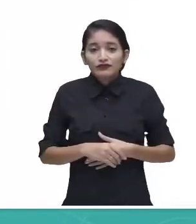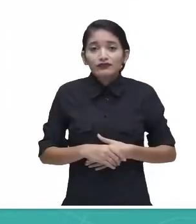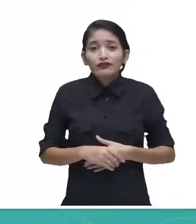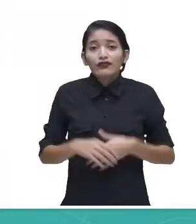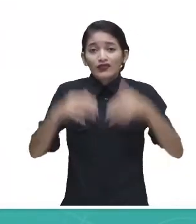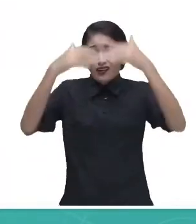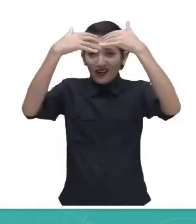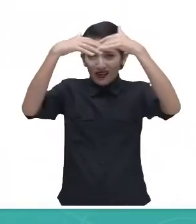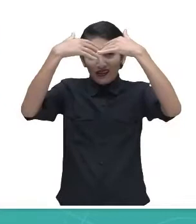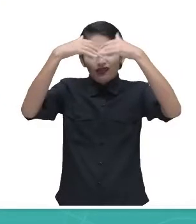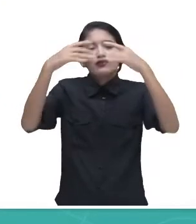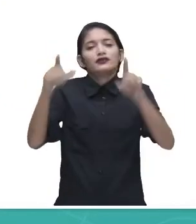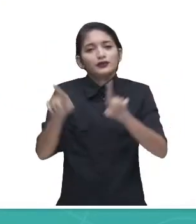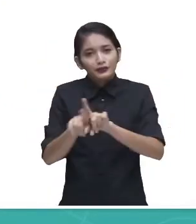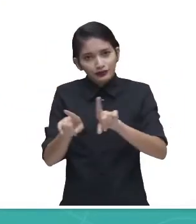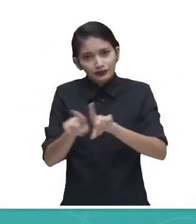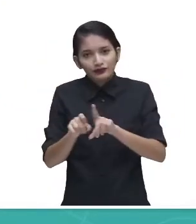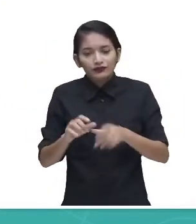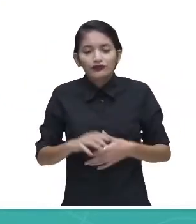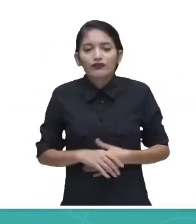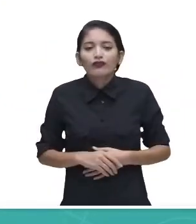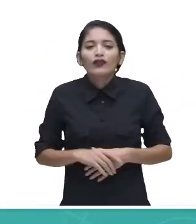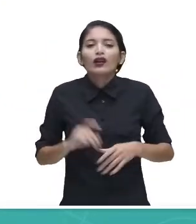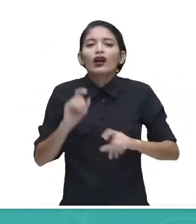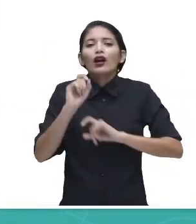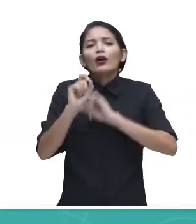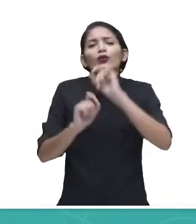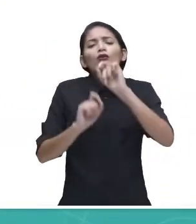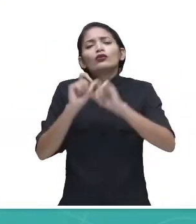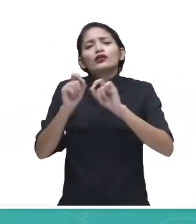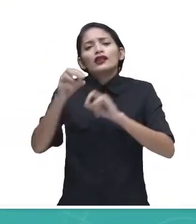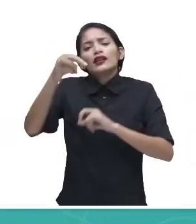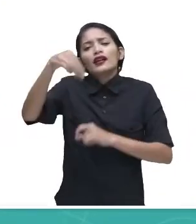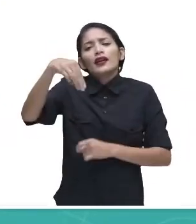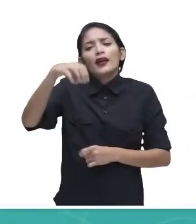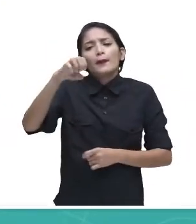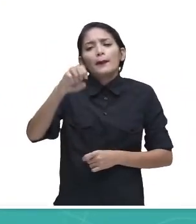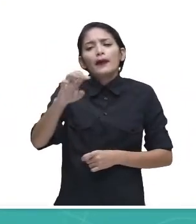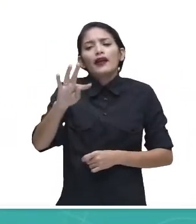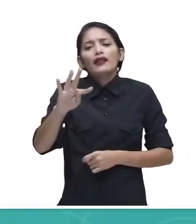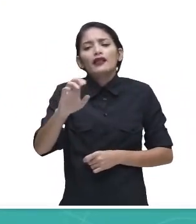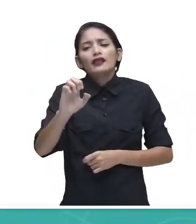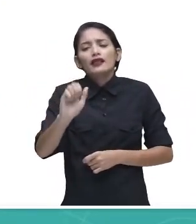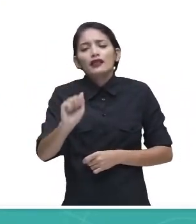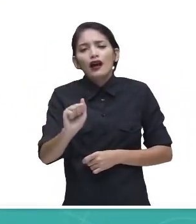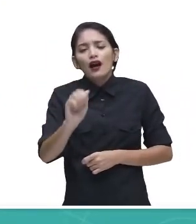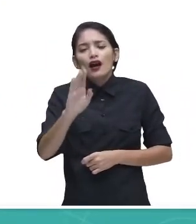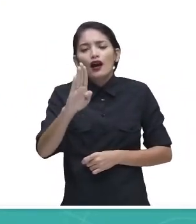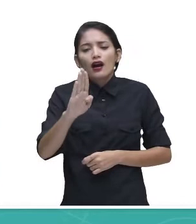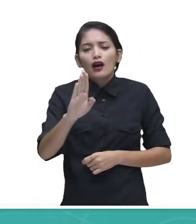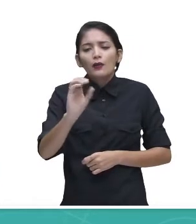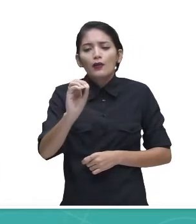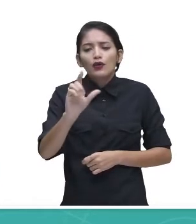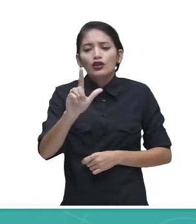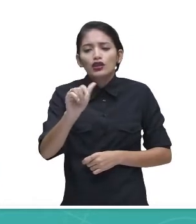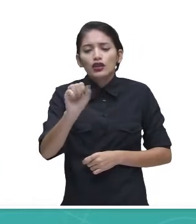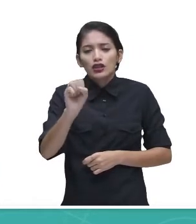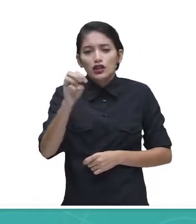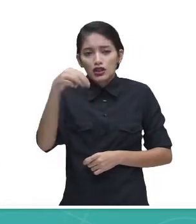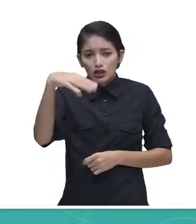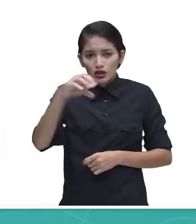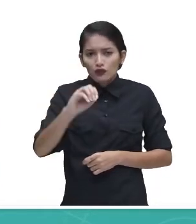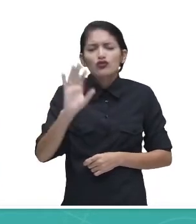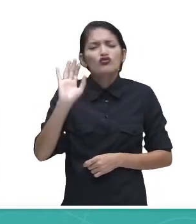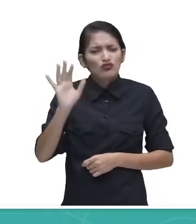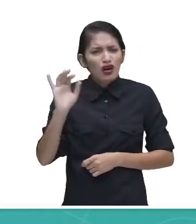fica prejudicado. E o que são, né? O que significa essa palavra metabolismo, que com certeza você já escutou